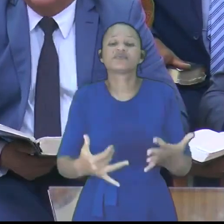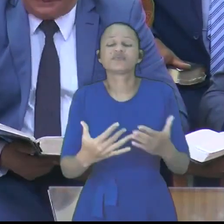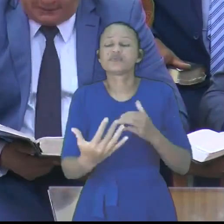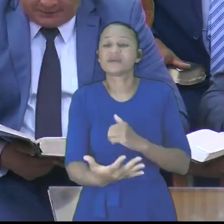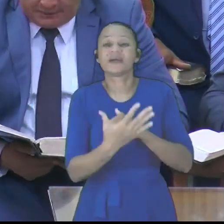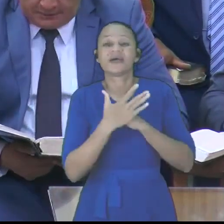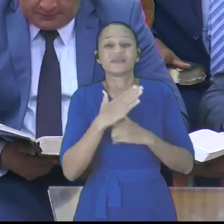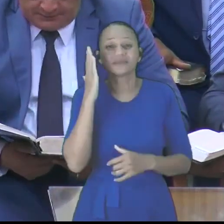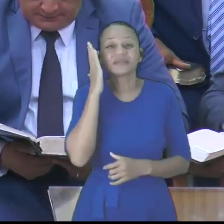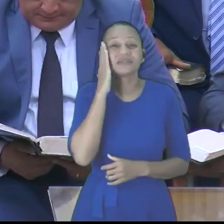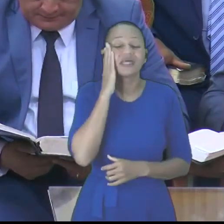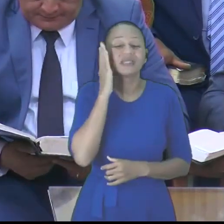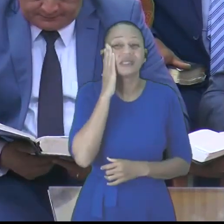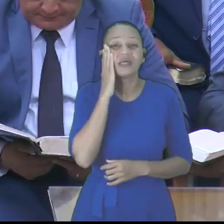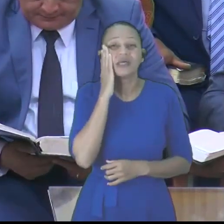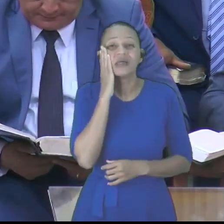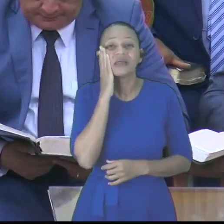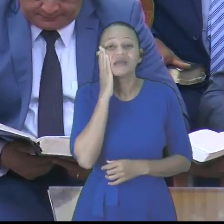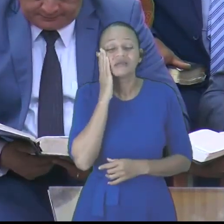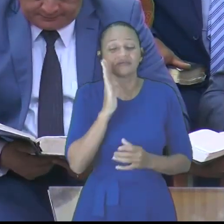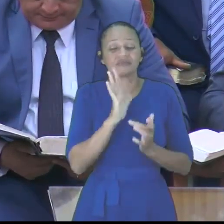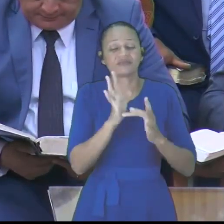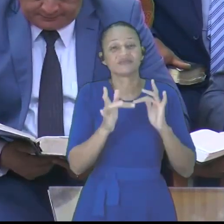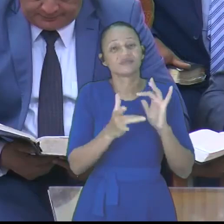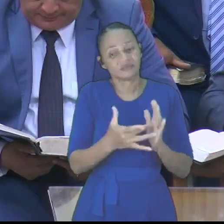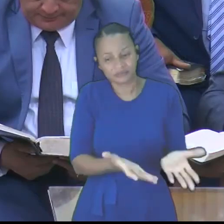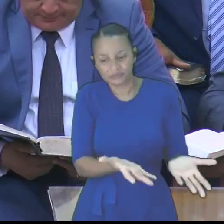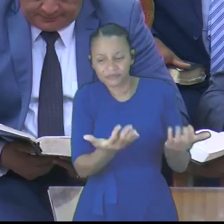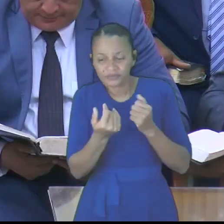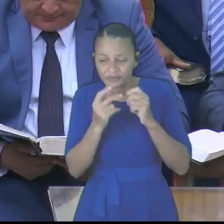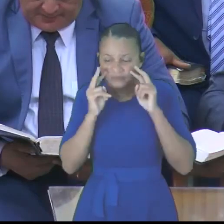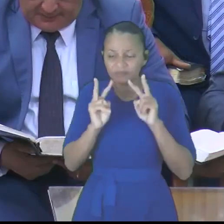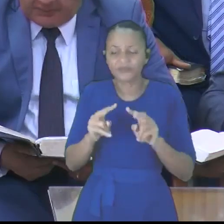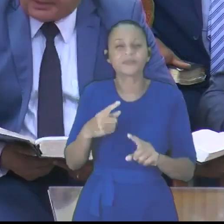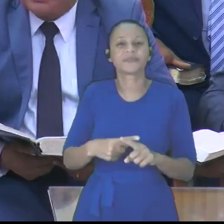ajudem a entender. Passa a falar de quem? De Jesus. Vamos ver por quê.